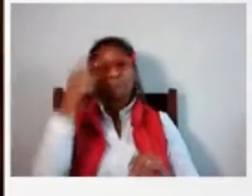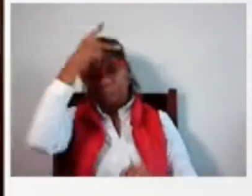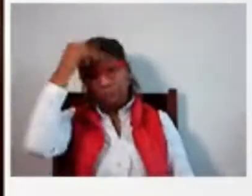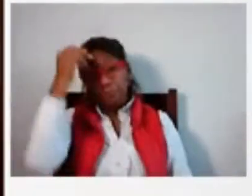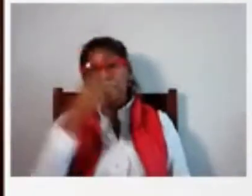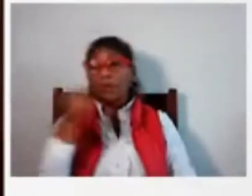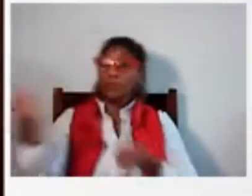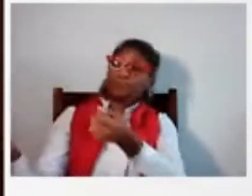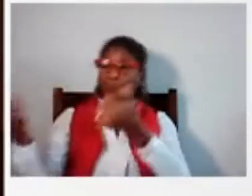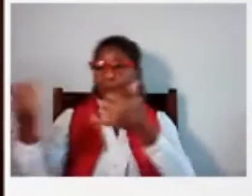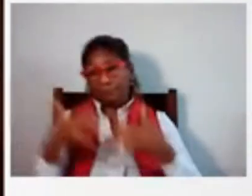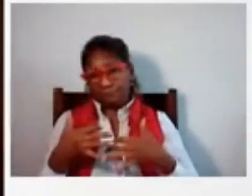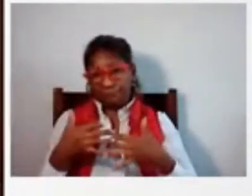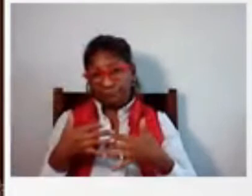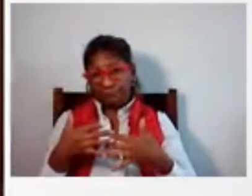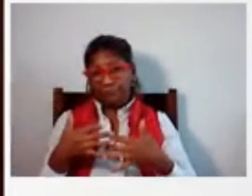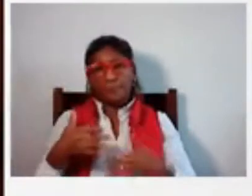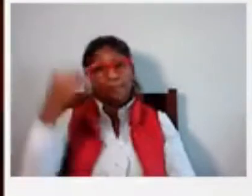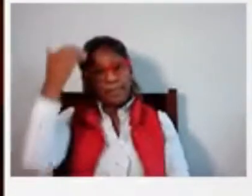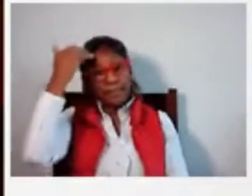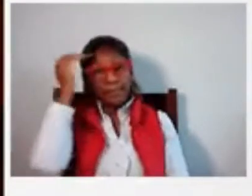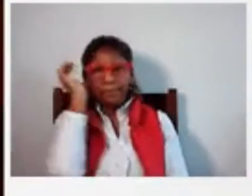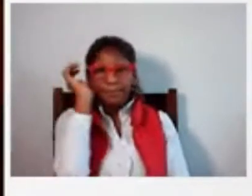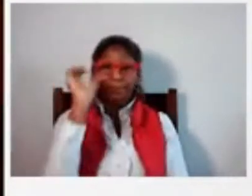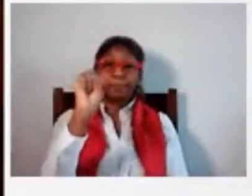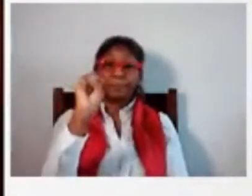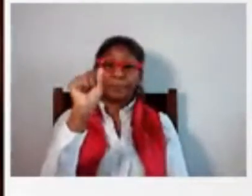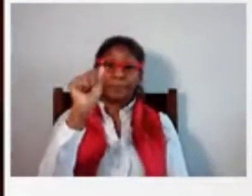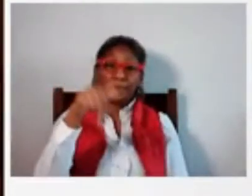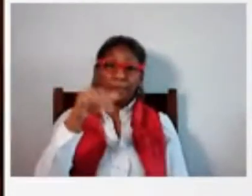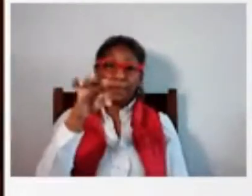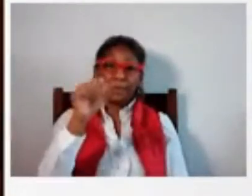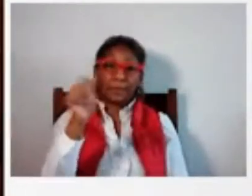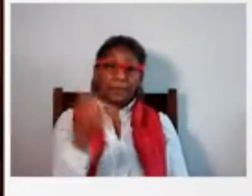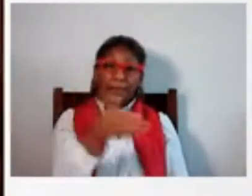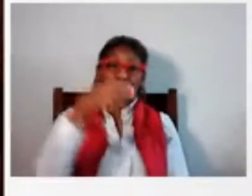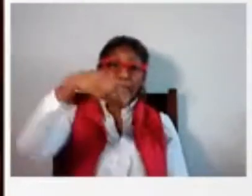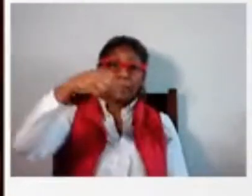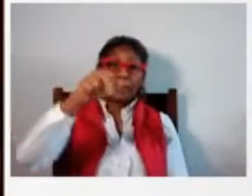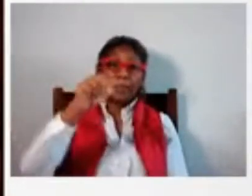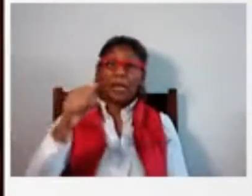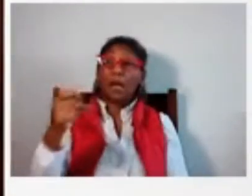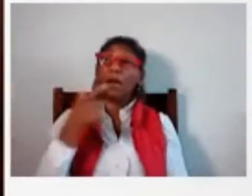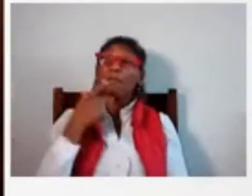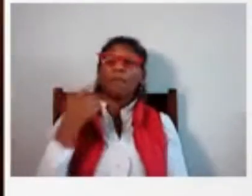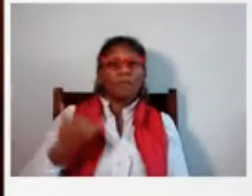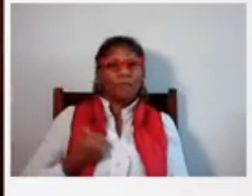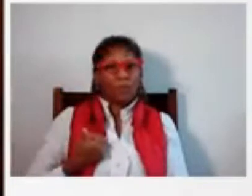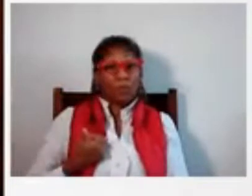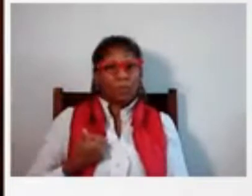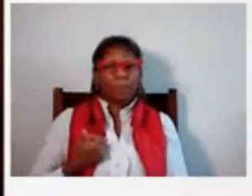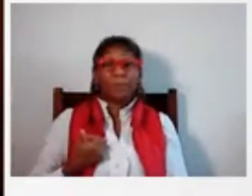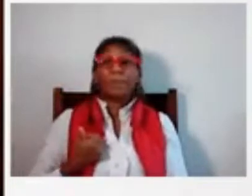que nos foram trazidos sobre Santa Maria. Santa Maria trouxe uma informação nova. Na sexta-feira,